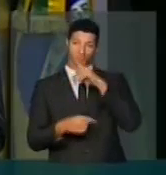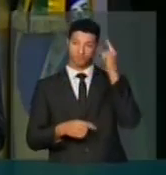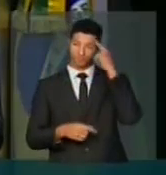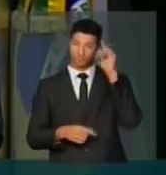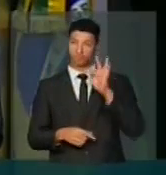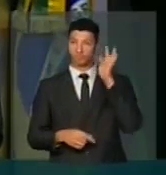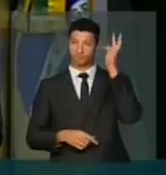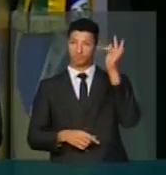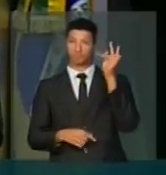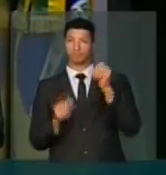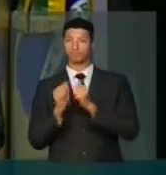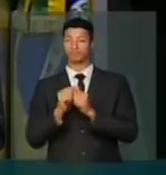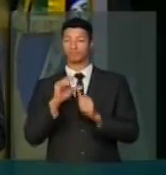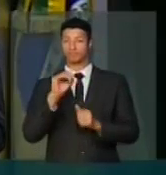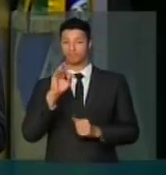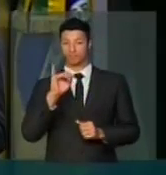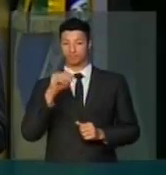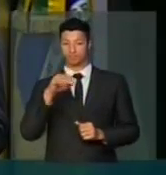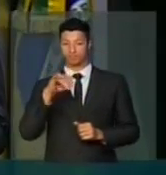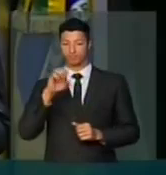no futuro com otimismo.